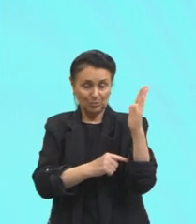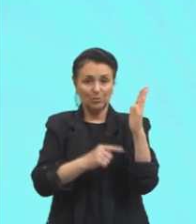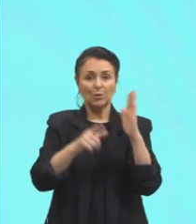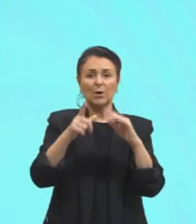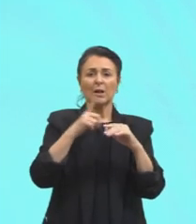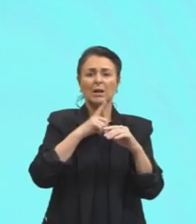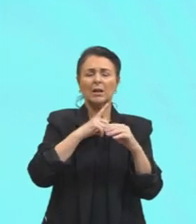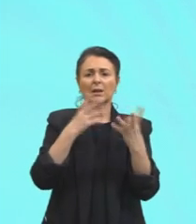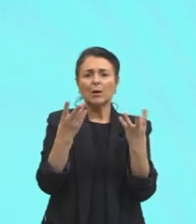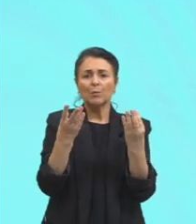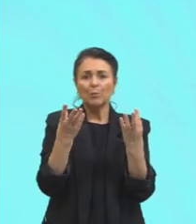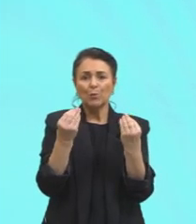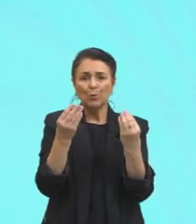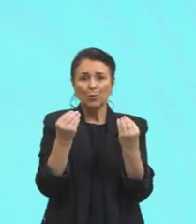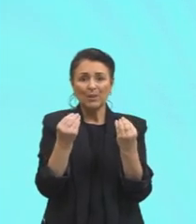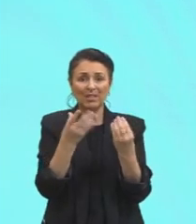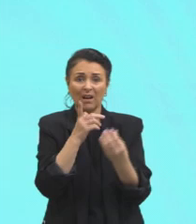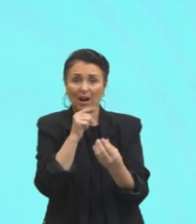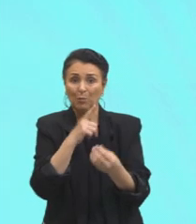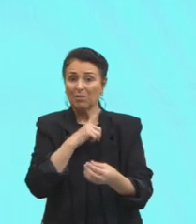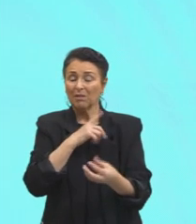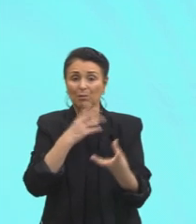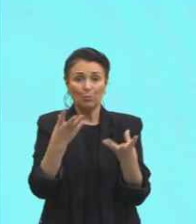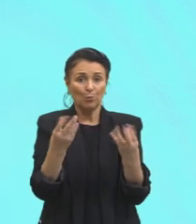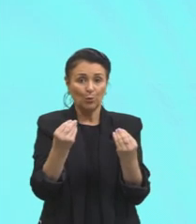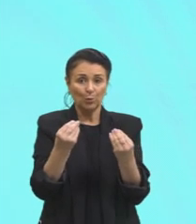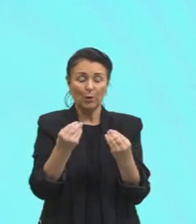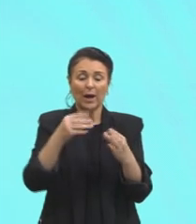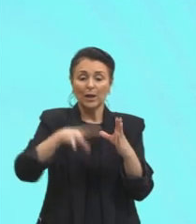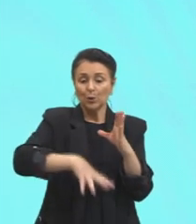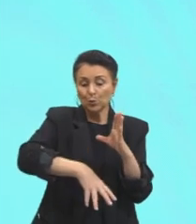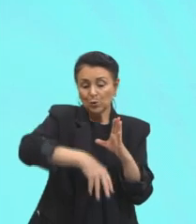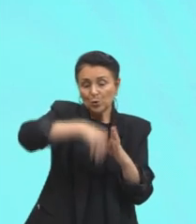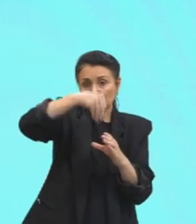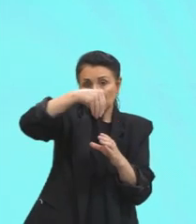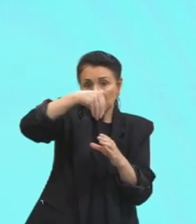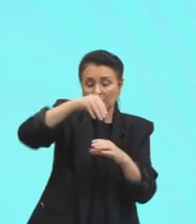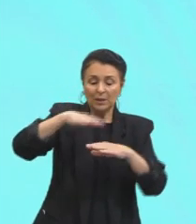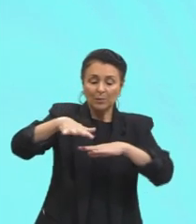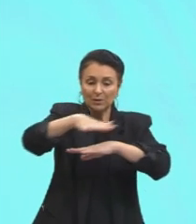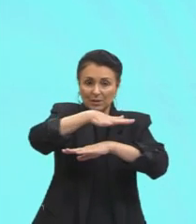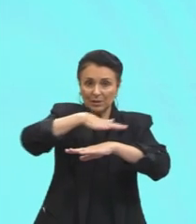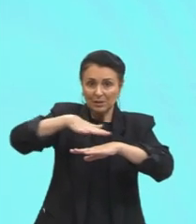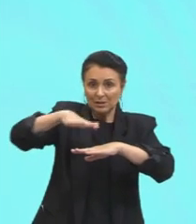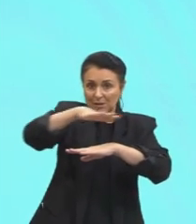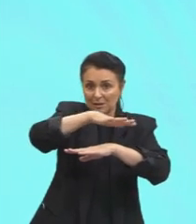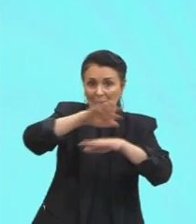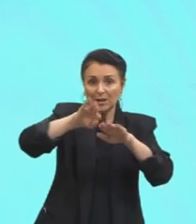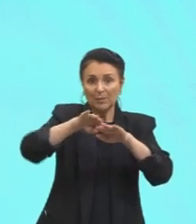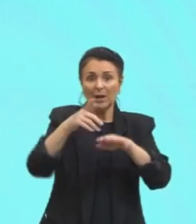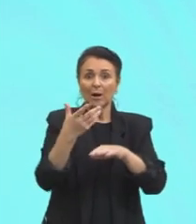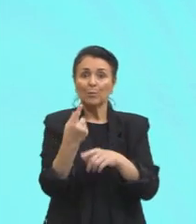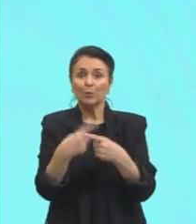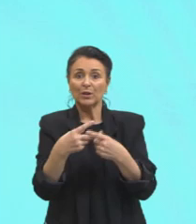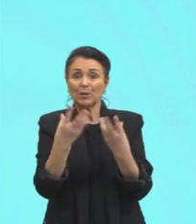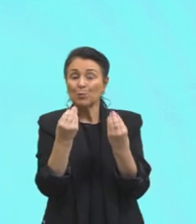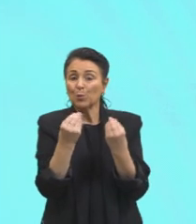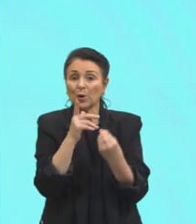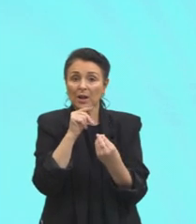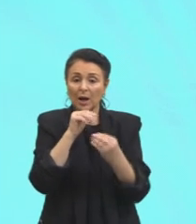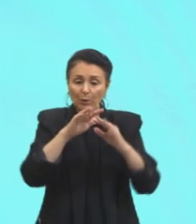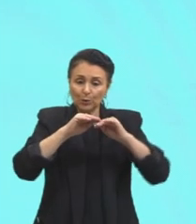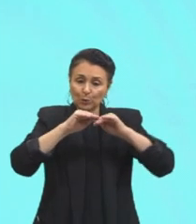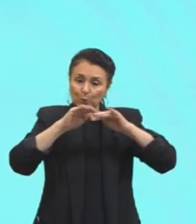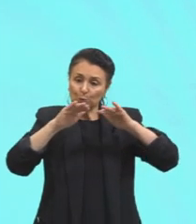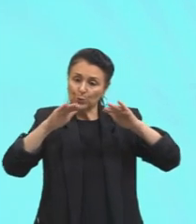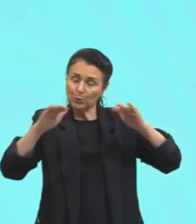muito saturada tem muita água e aí tu vai conseguir retirar acima dele tá estruturado que não têm grandes quantidades aí que tem a